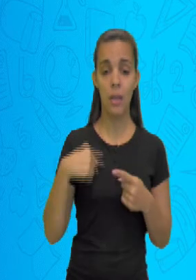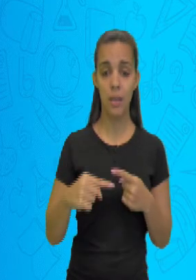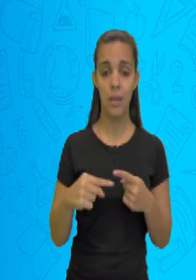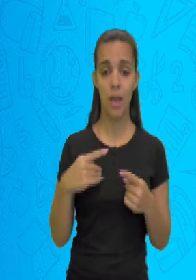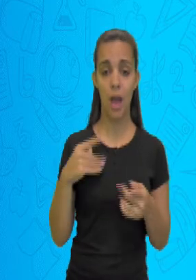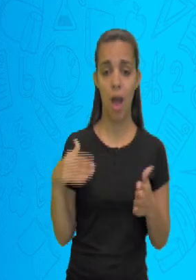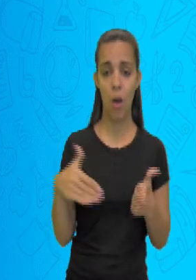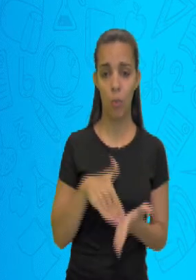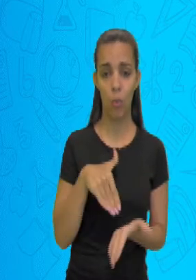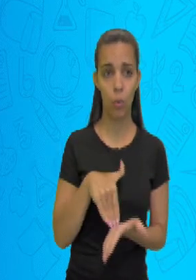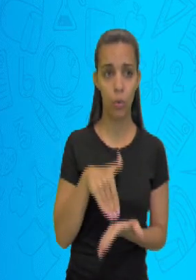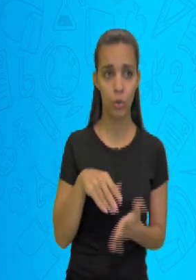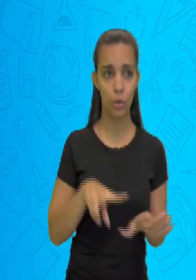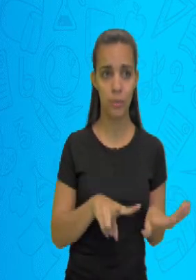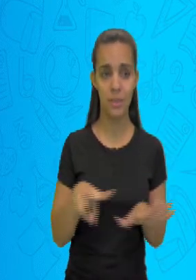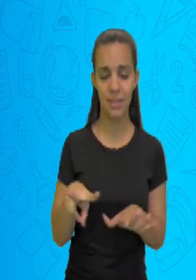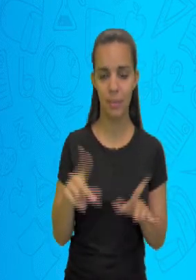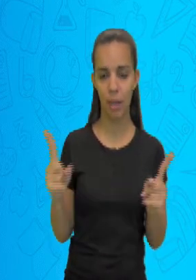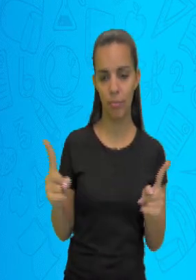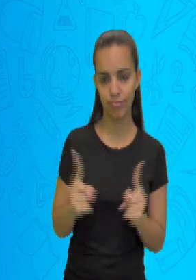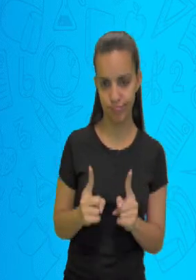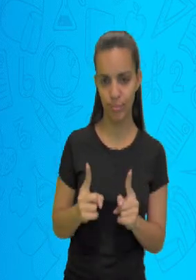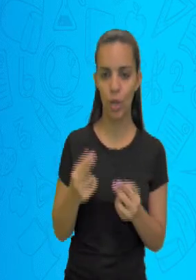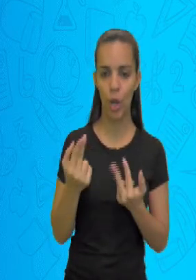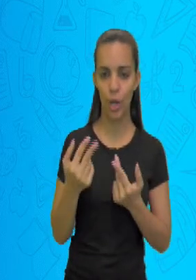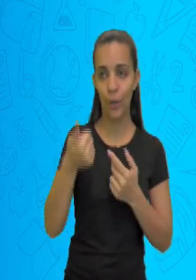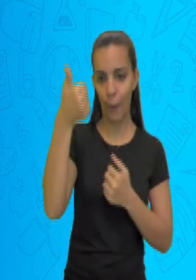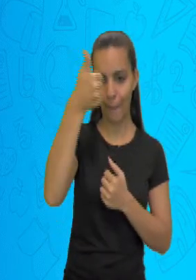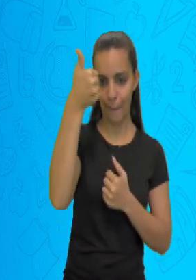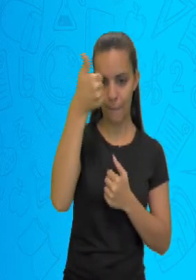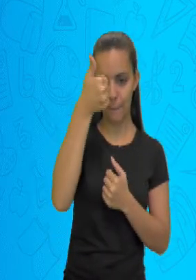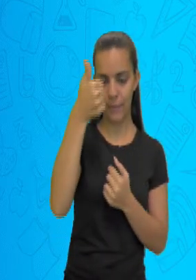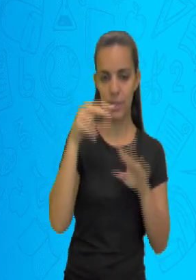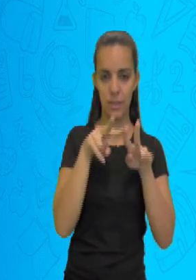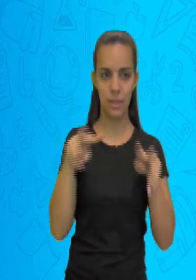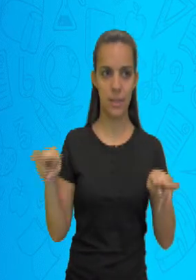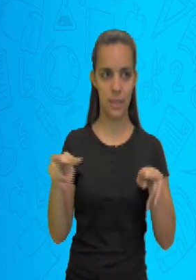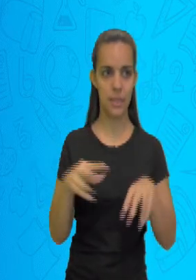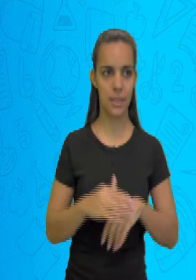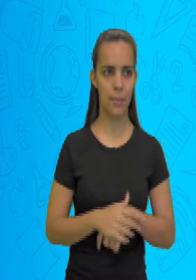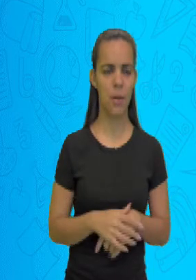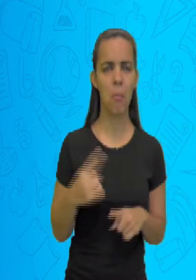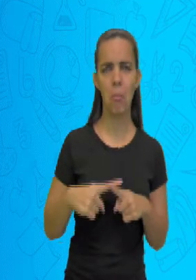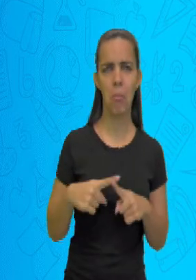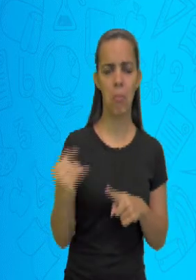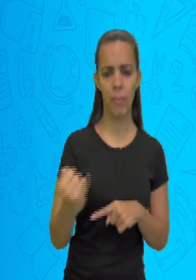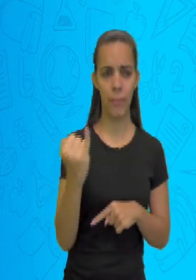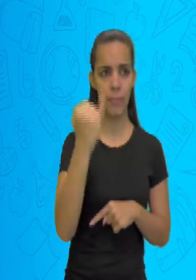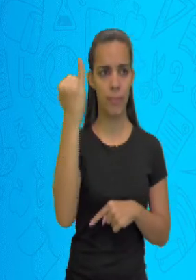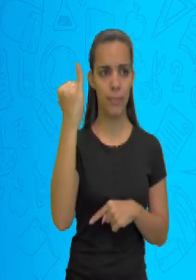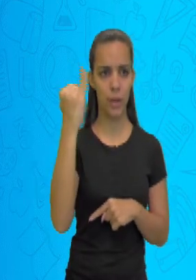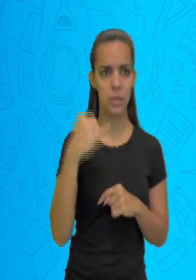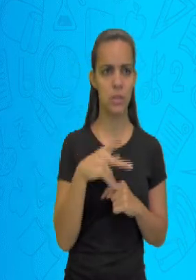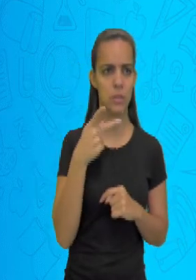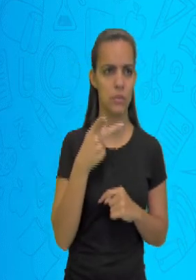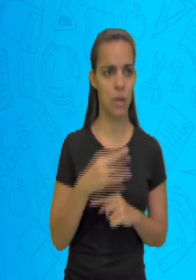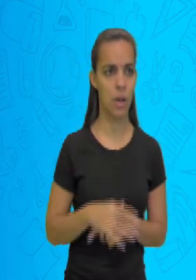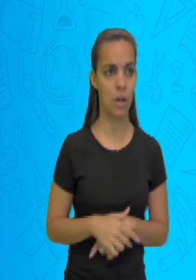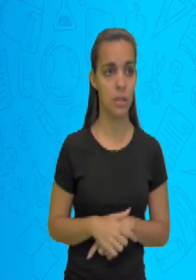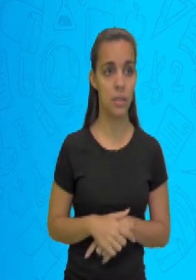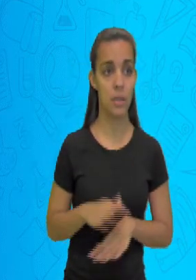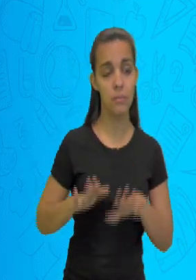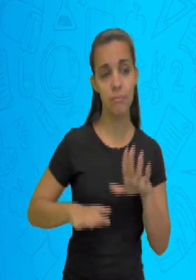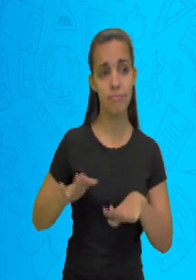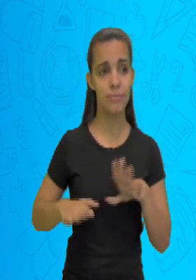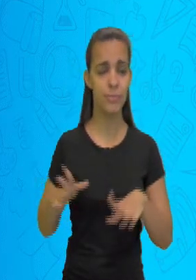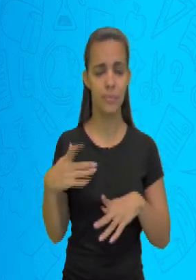uma semana incompleta. Por que da importância de falar sobre isso? Porque muitas vezes as